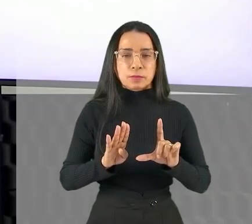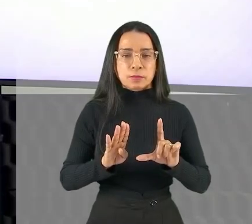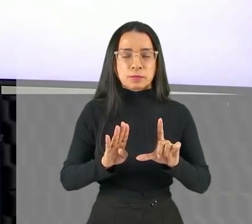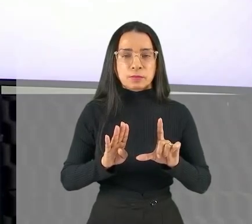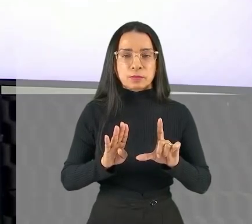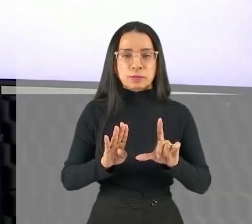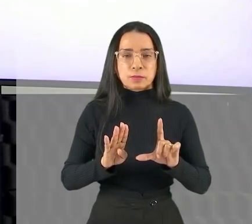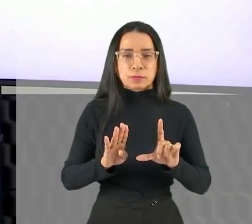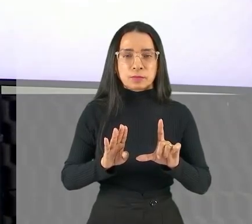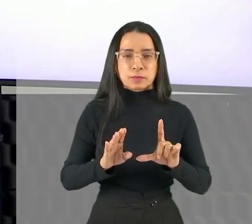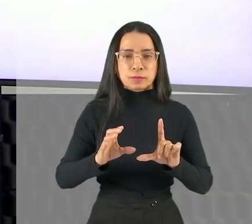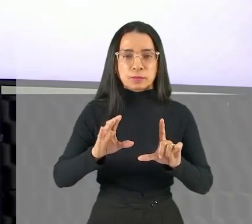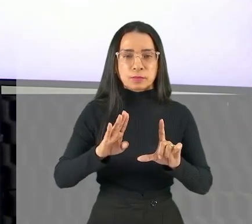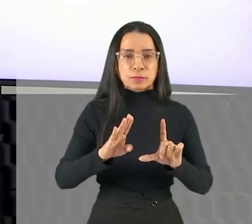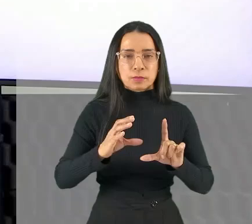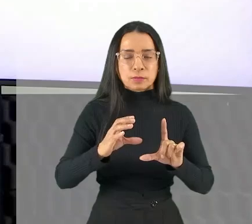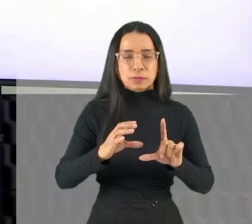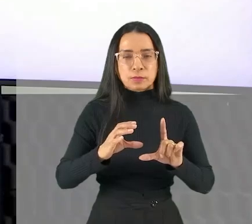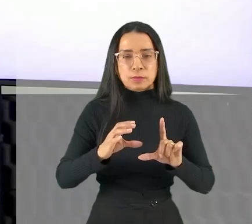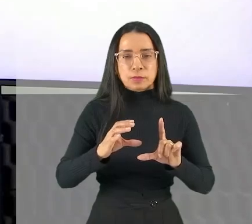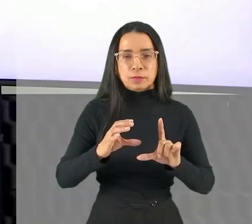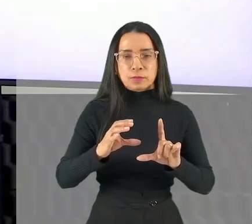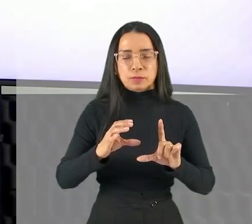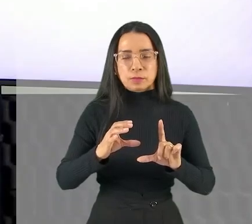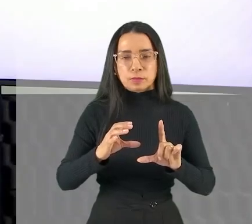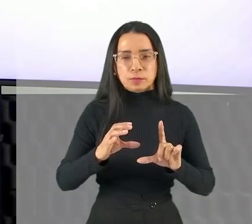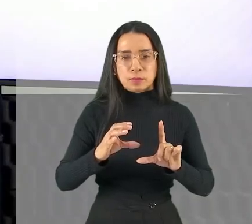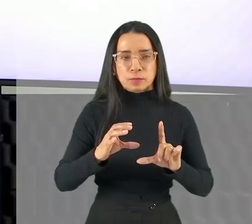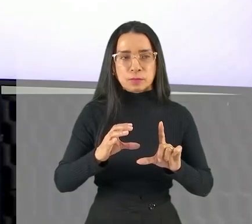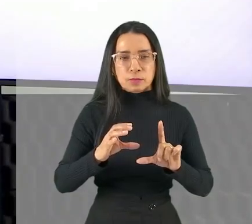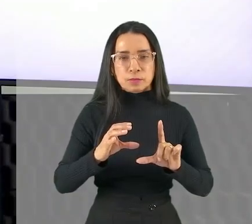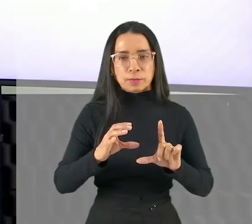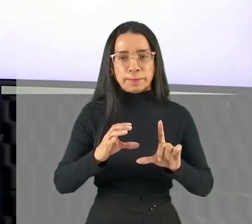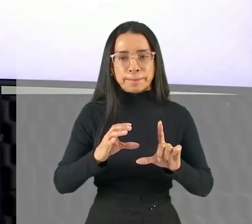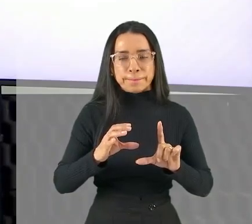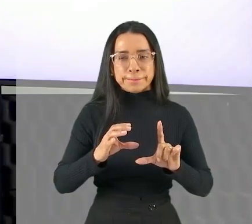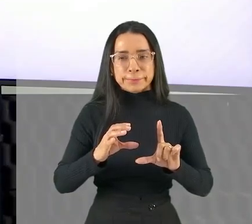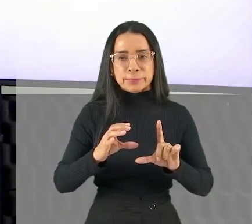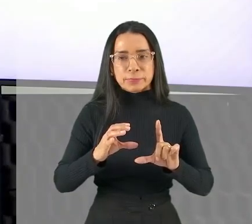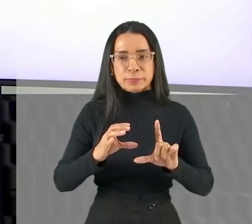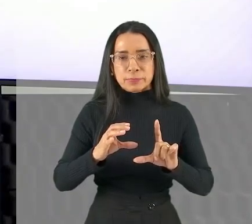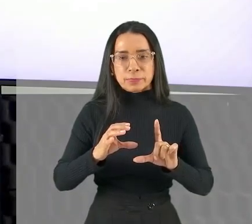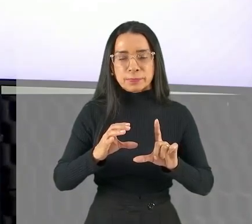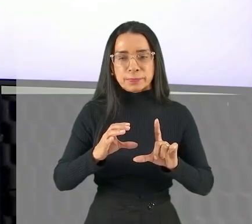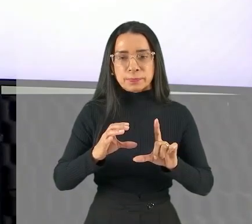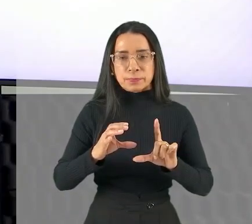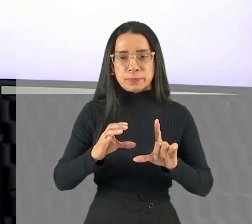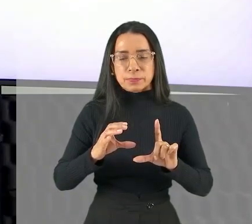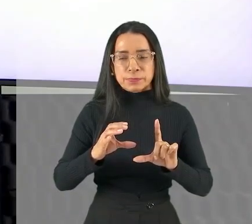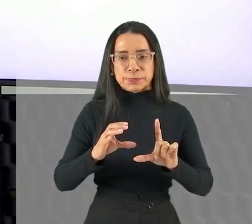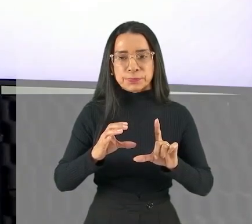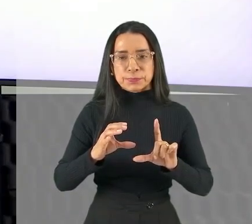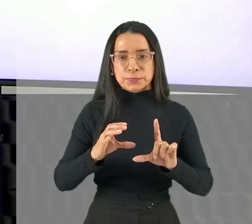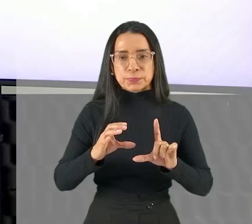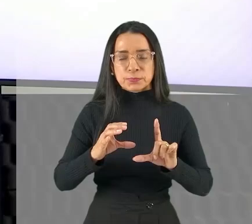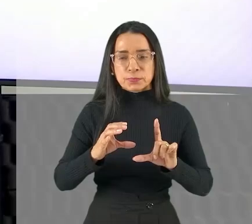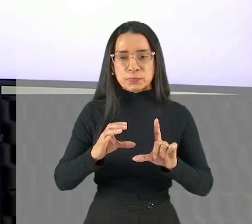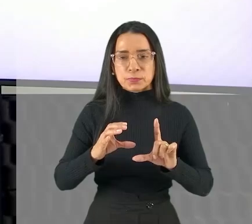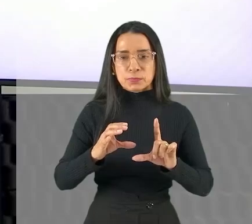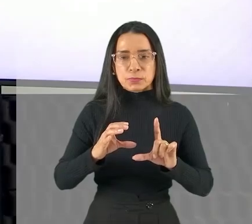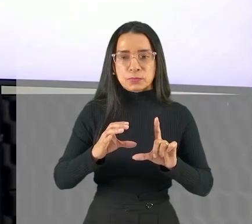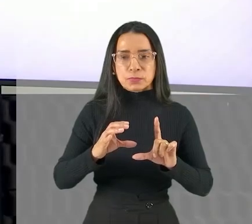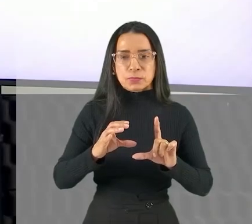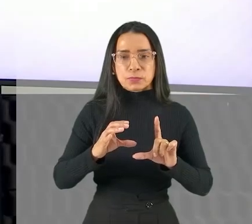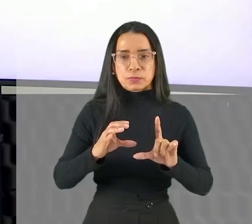produção literária no Brasil. Alternativa C: demonstrar o incremento no quantitativo de expressões